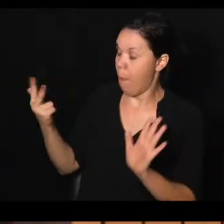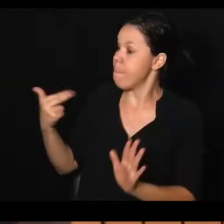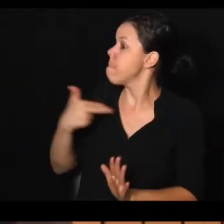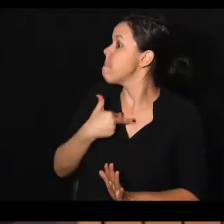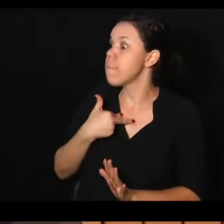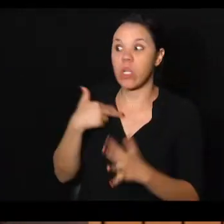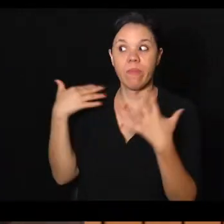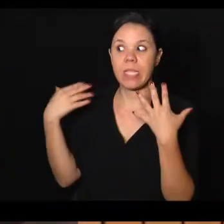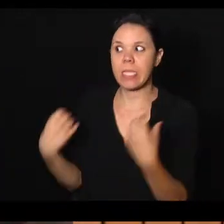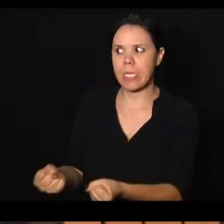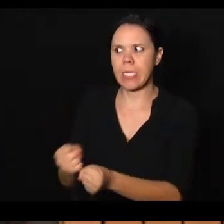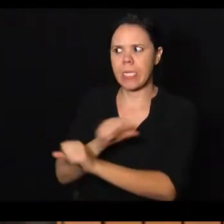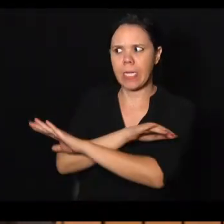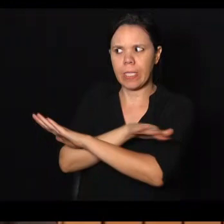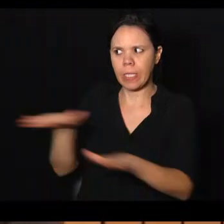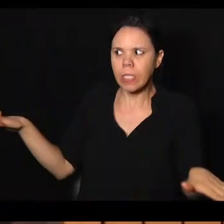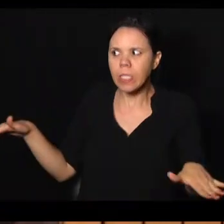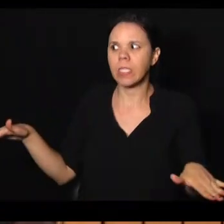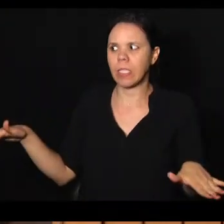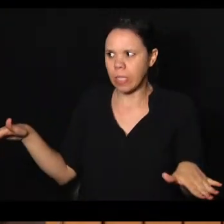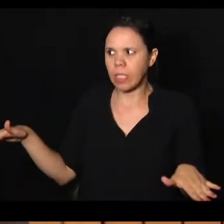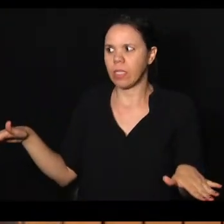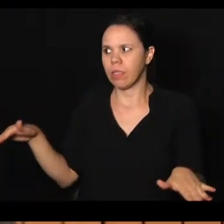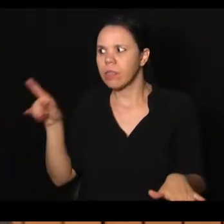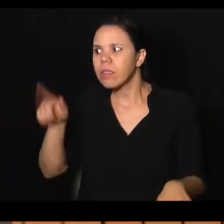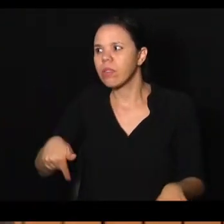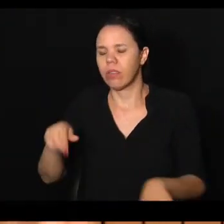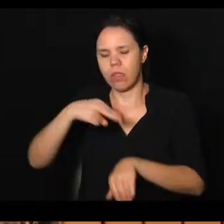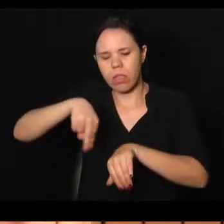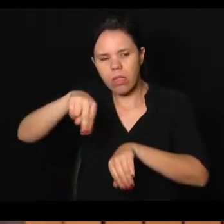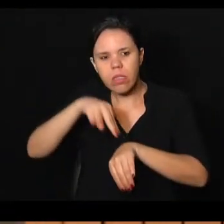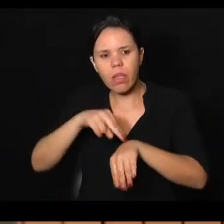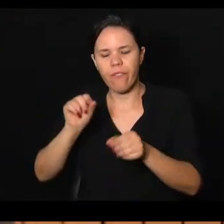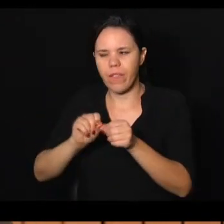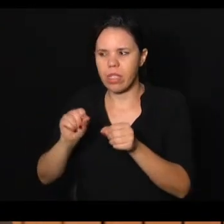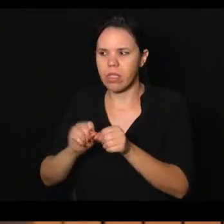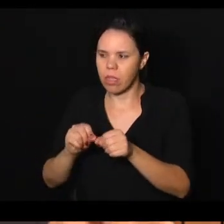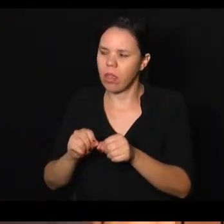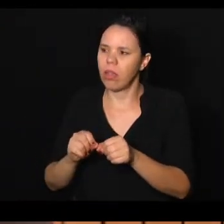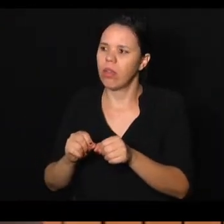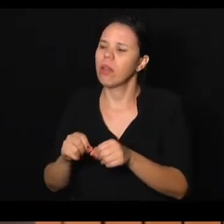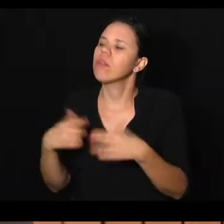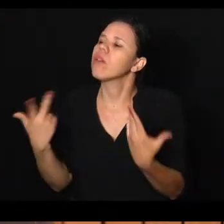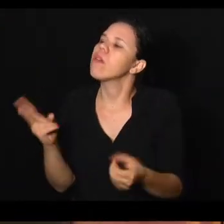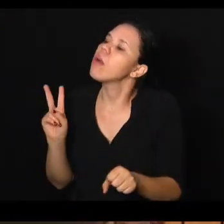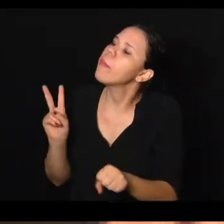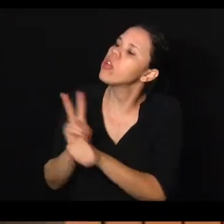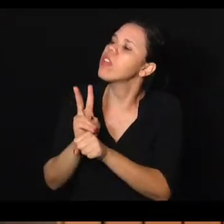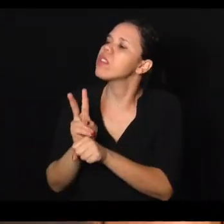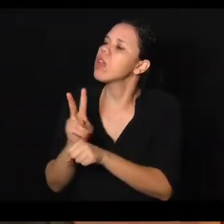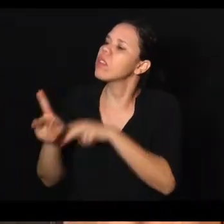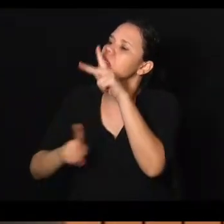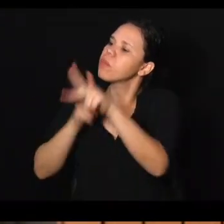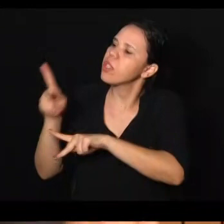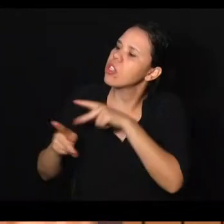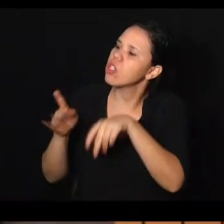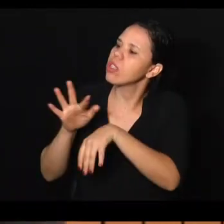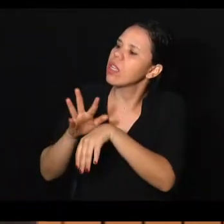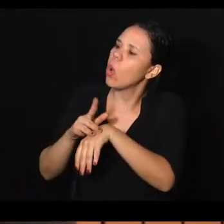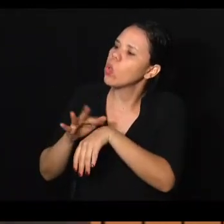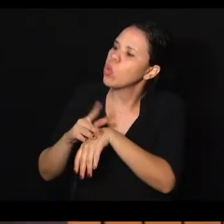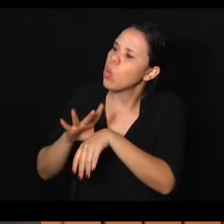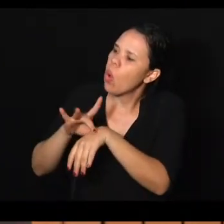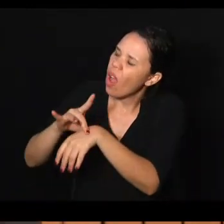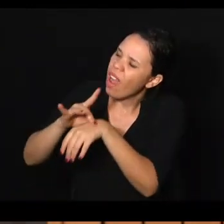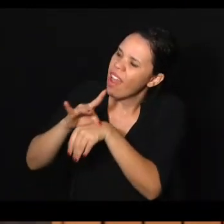Não podemos mais admitir a omissão da nação no acolhimento e na proteção das pessoas com doenças